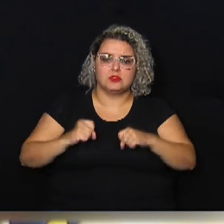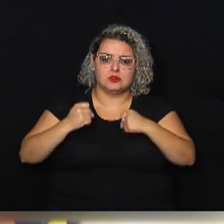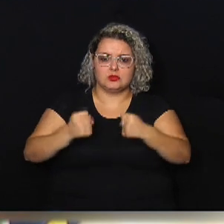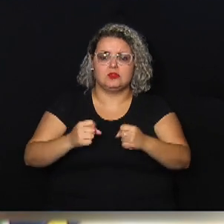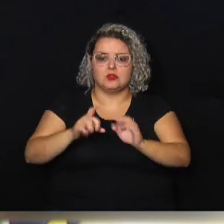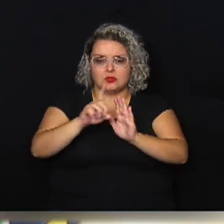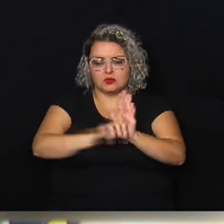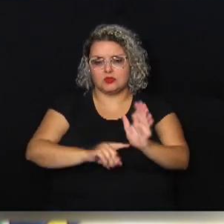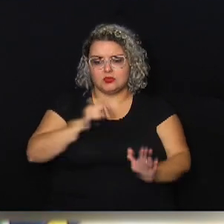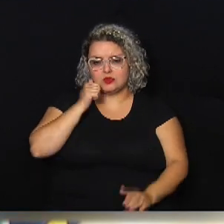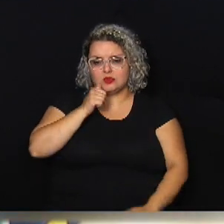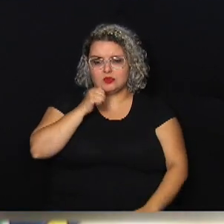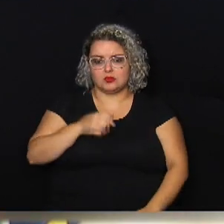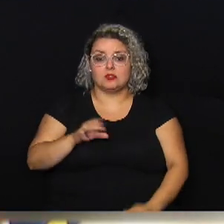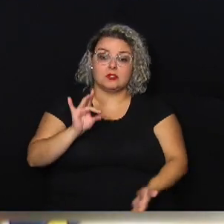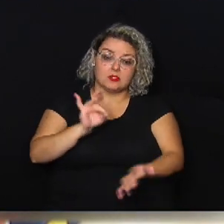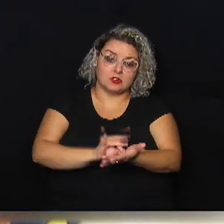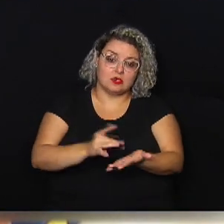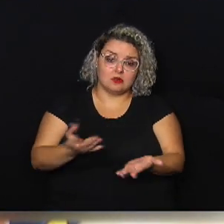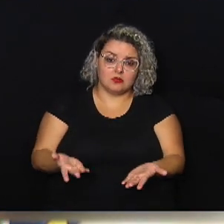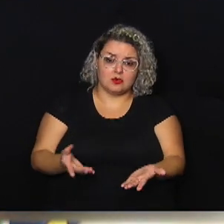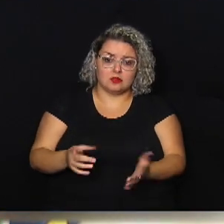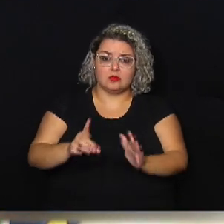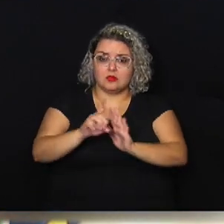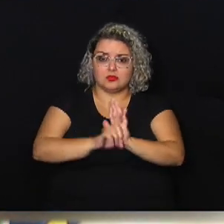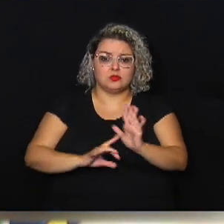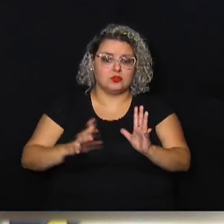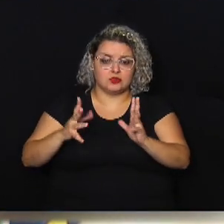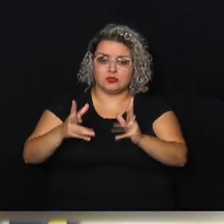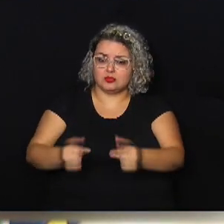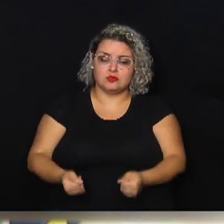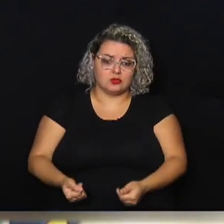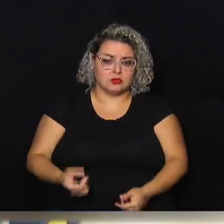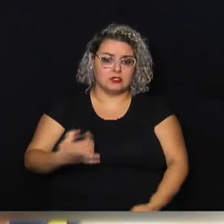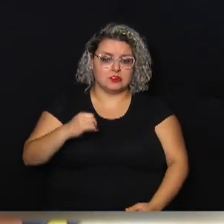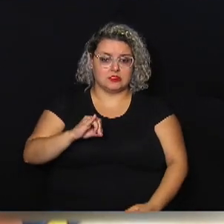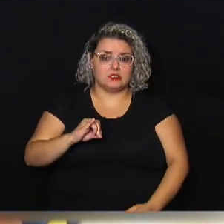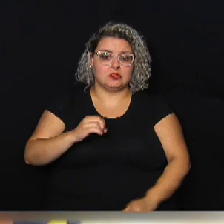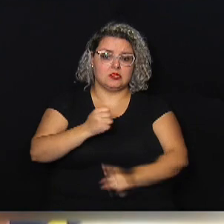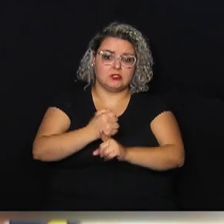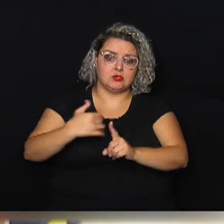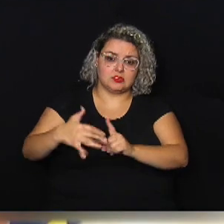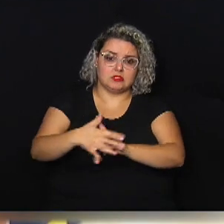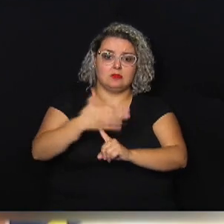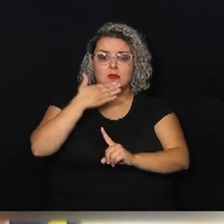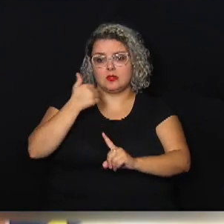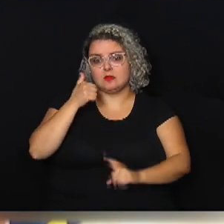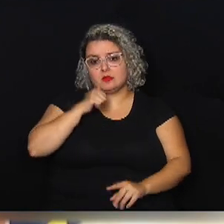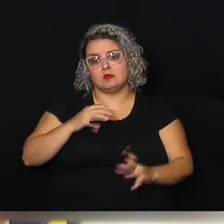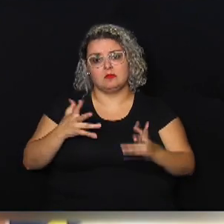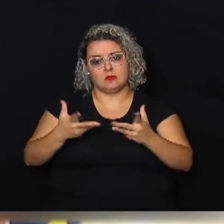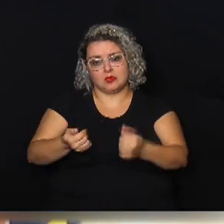das mulheres, que na prática é defender o direito de todos, porque se a sociedade for melhor para as mulheres, vai ser melhor para todo